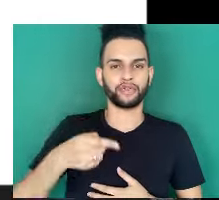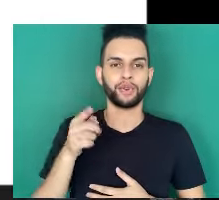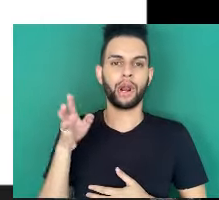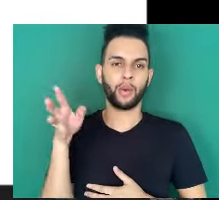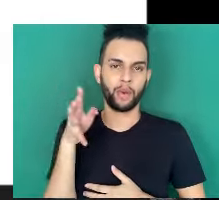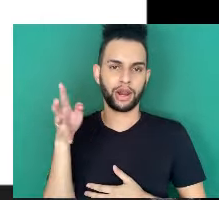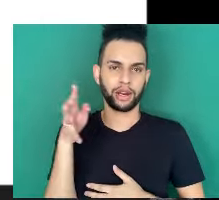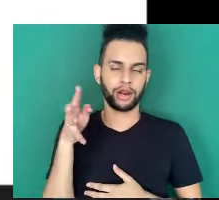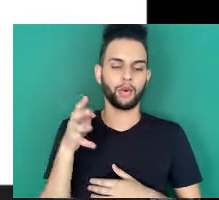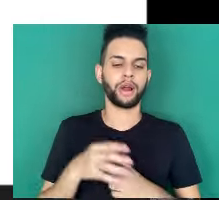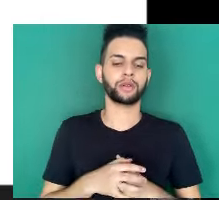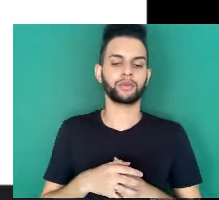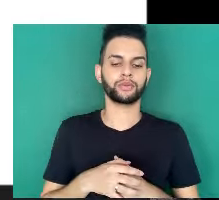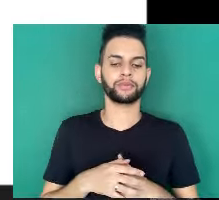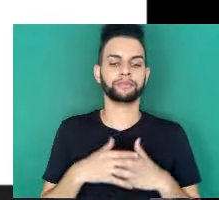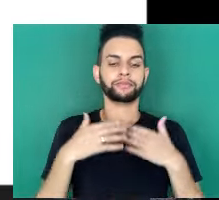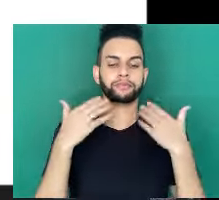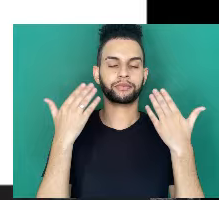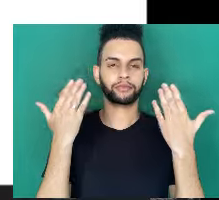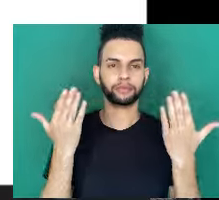2,44. E aí,